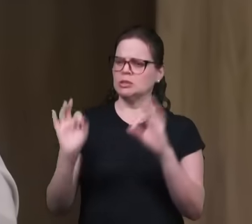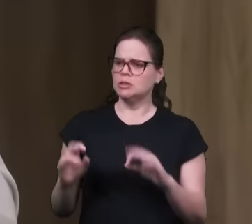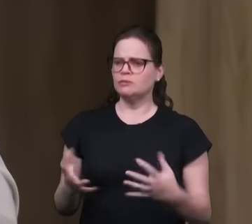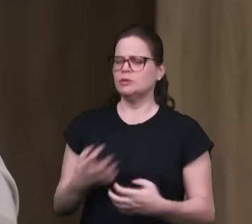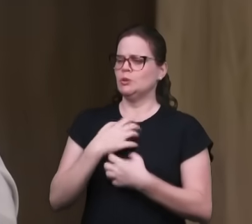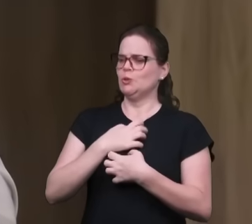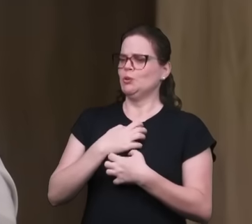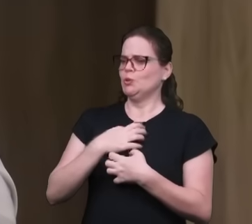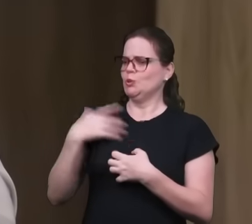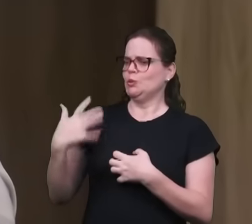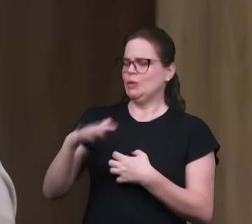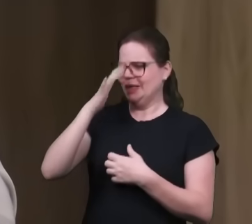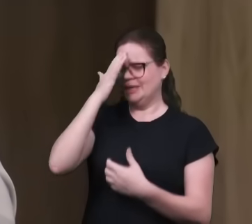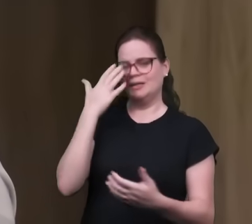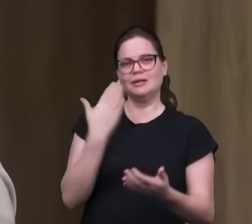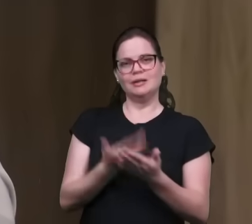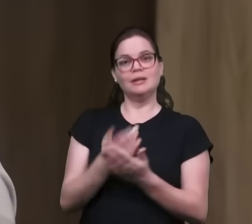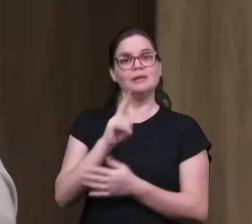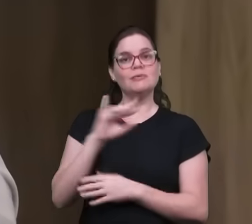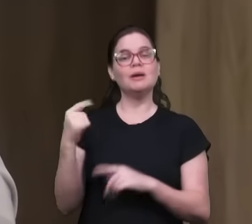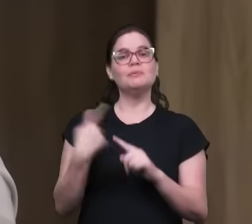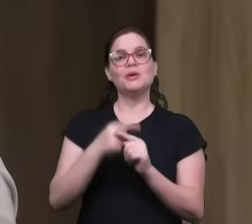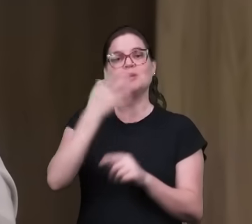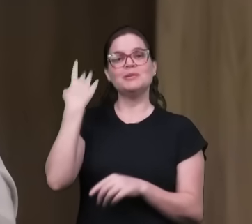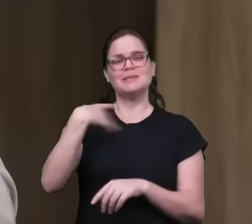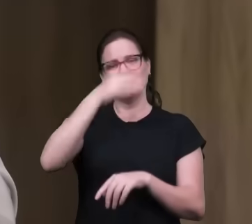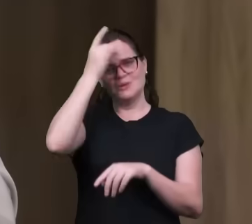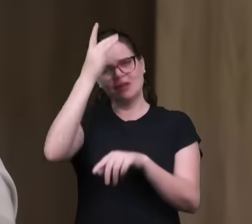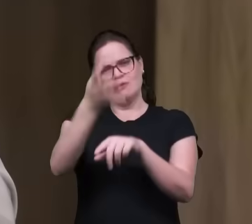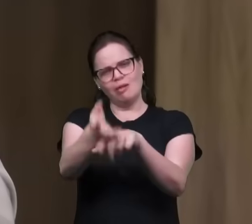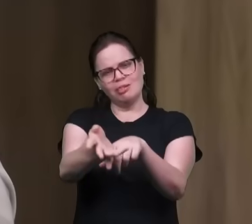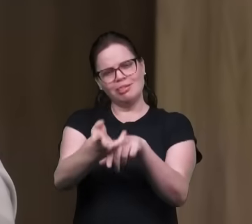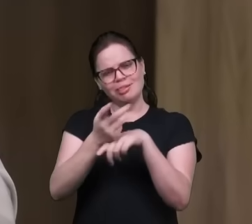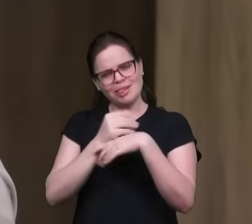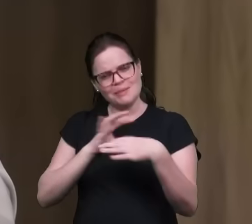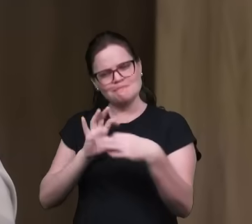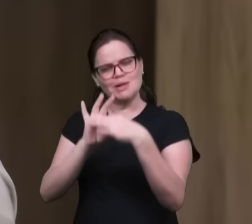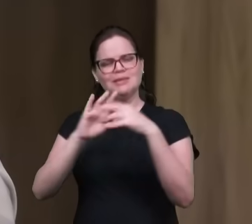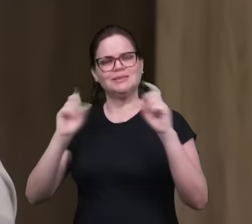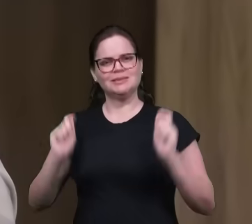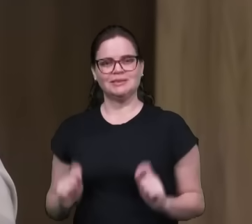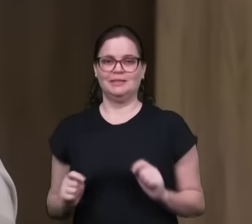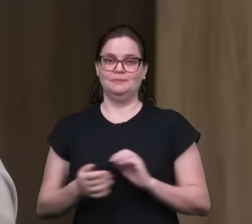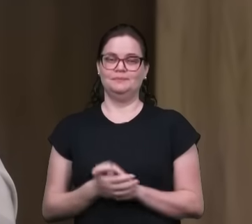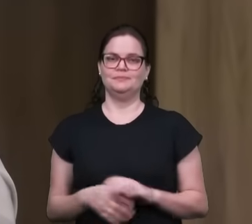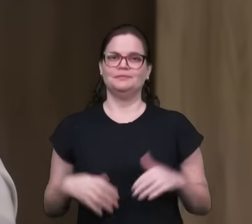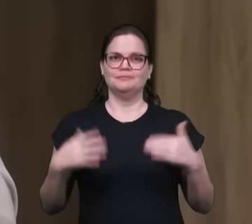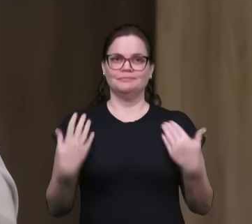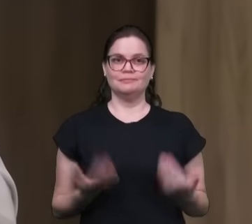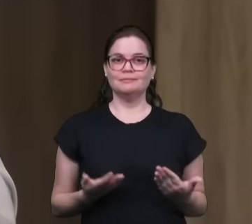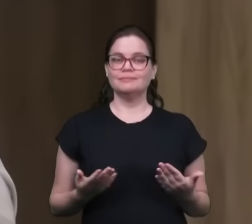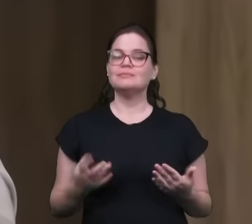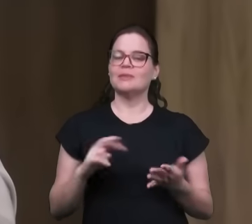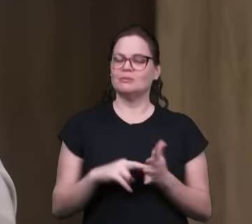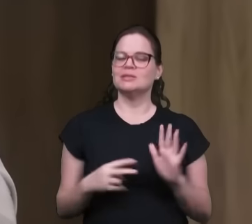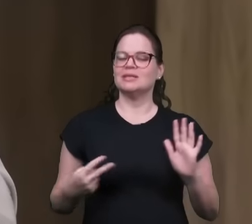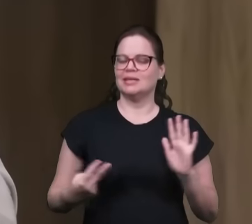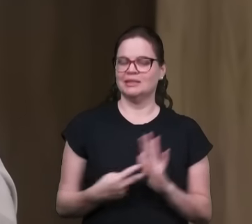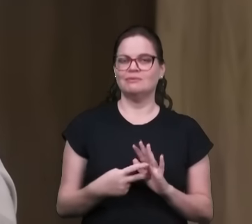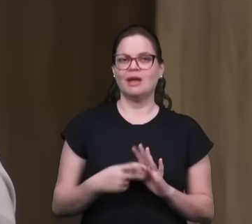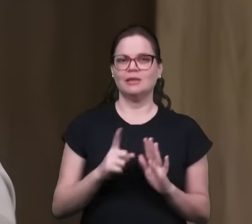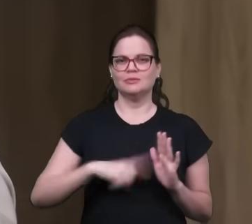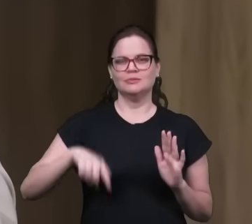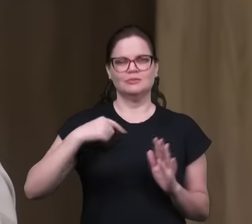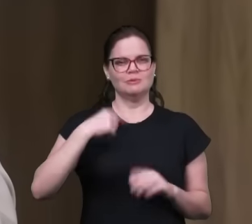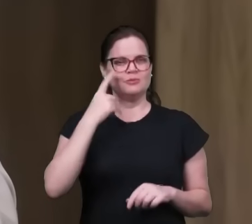estiver ouvindo vai crer por causa do convencimento do Espírito Santo, né? Então é exatamente esse significado. Nós estamos falando aqui do